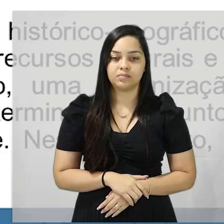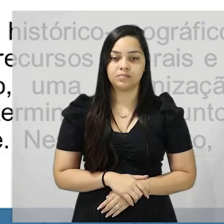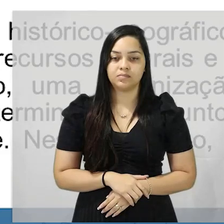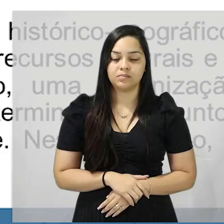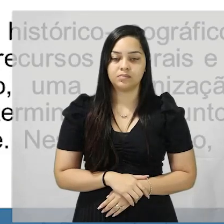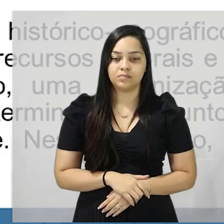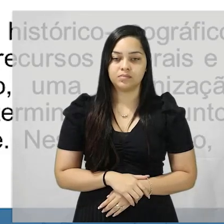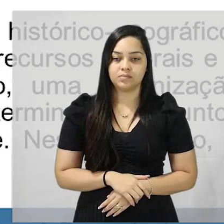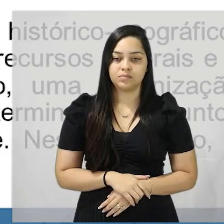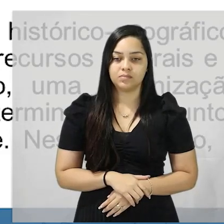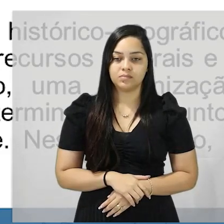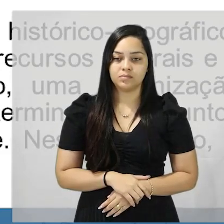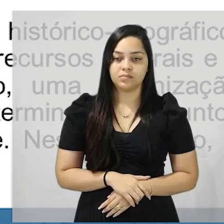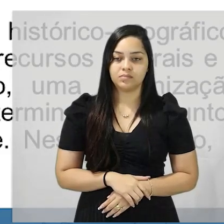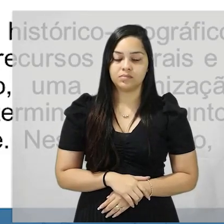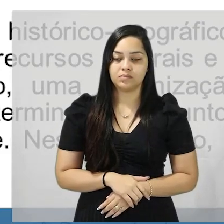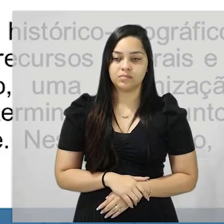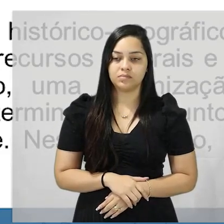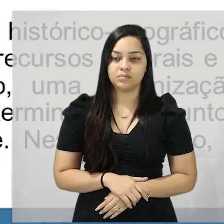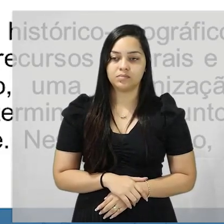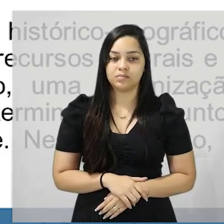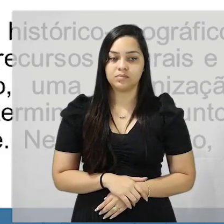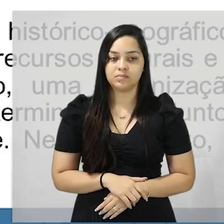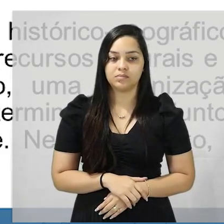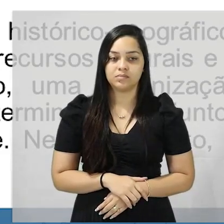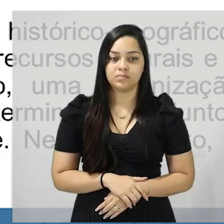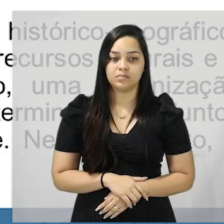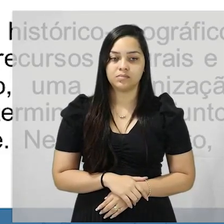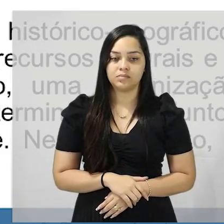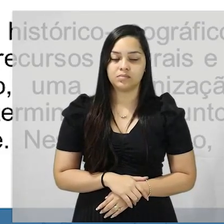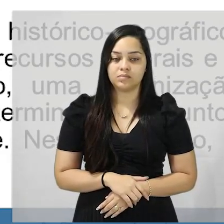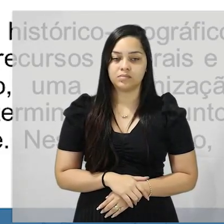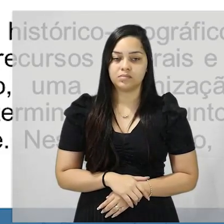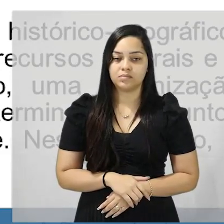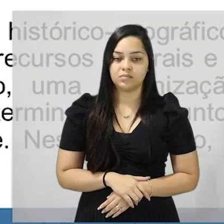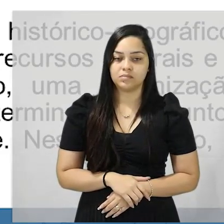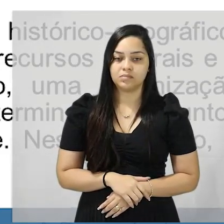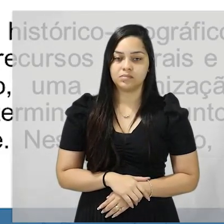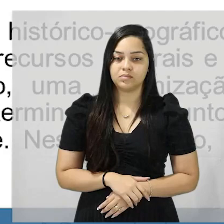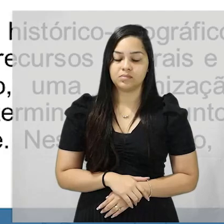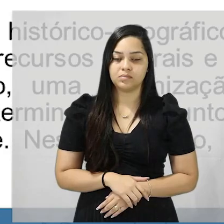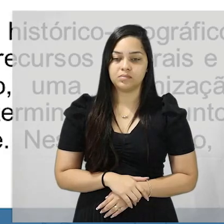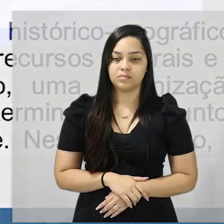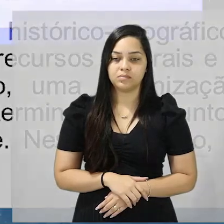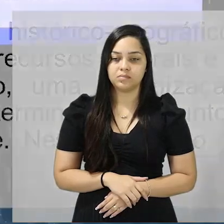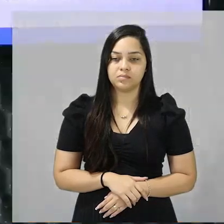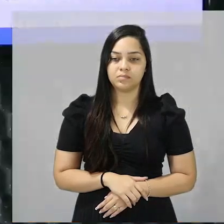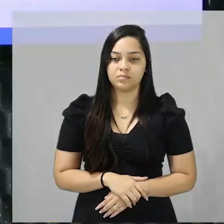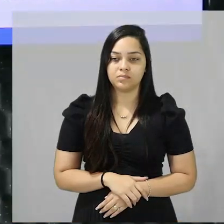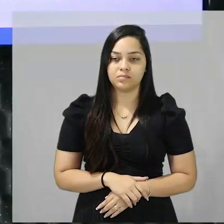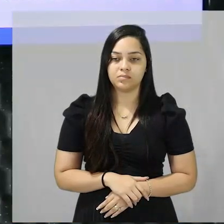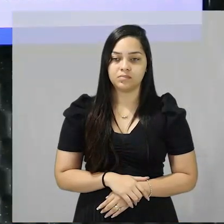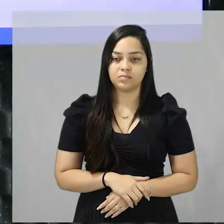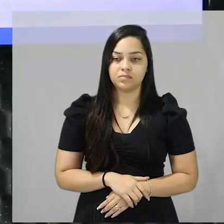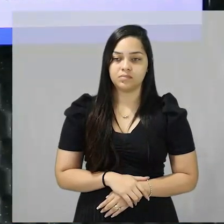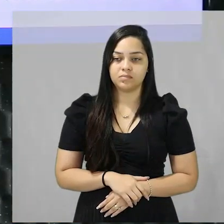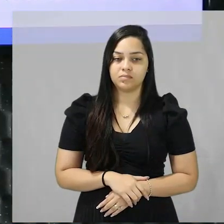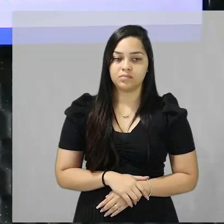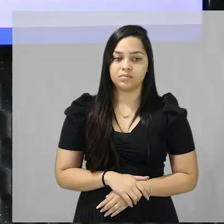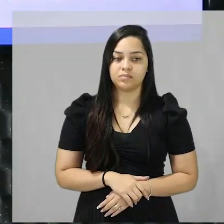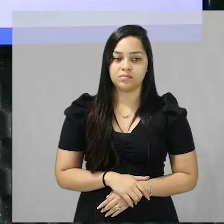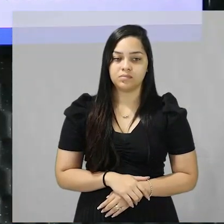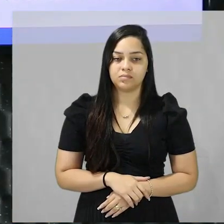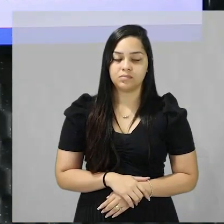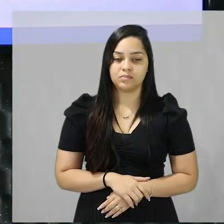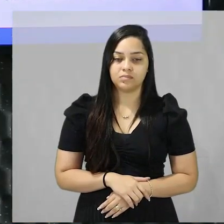dizer, portanto, que o cenário original da política, no lugar de uma relação vertical e intransponível entre soberanos e súditos, na qual a